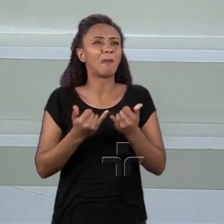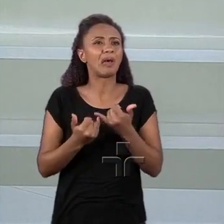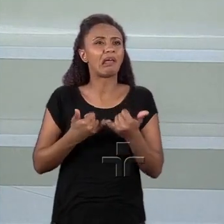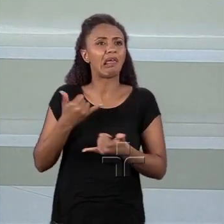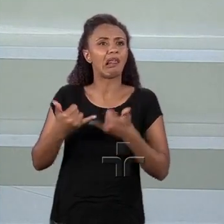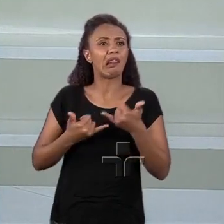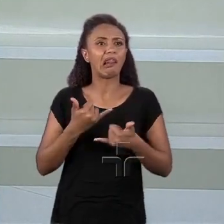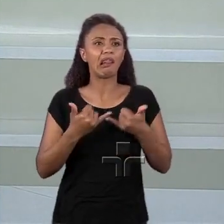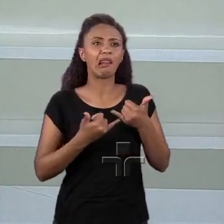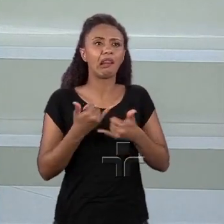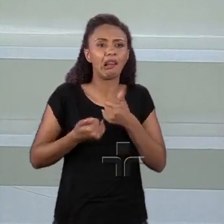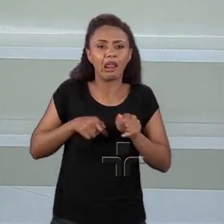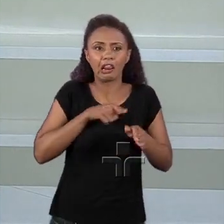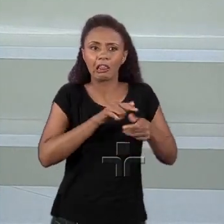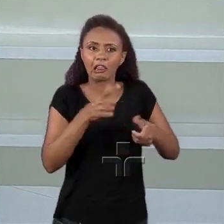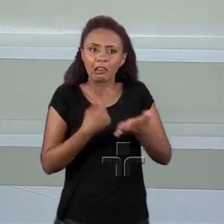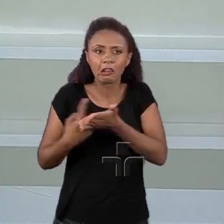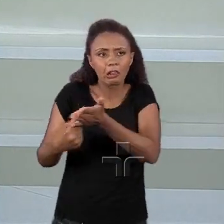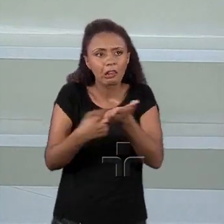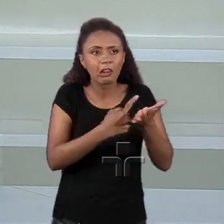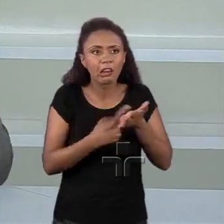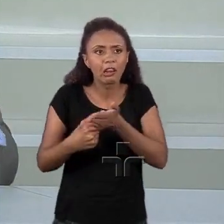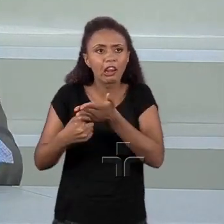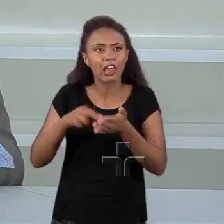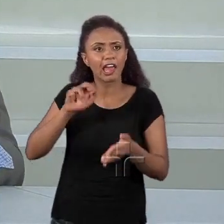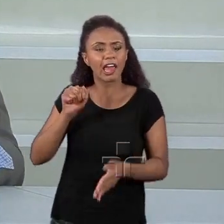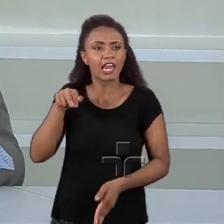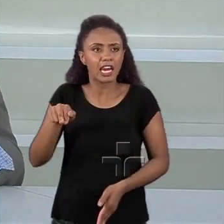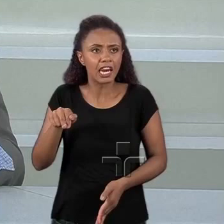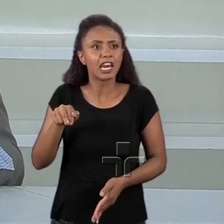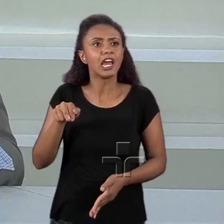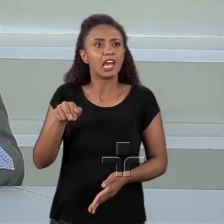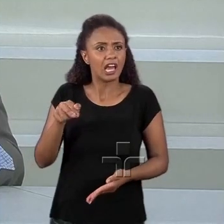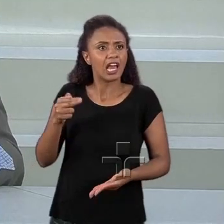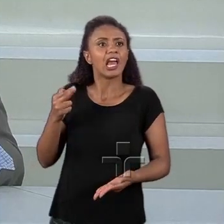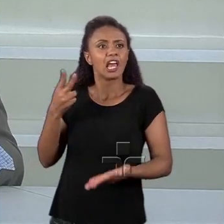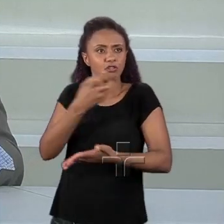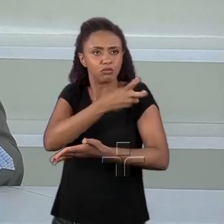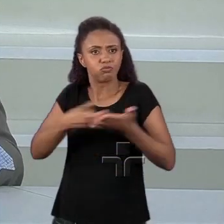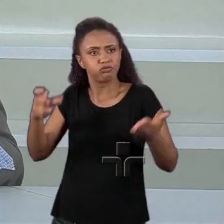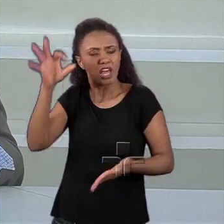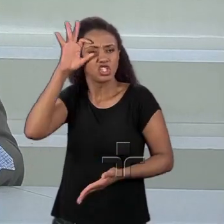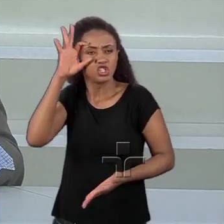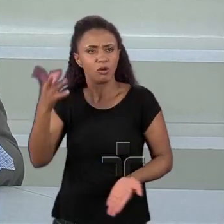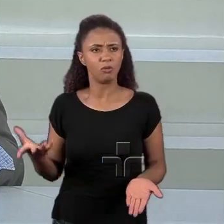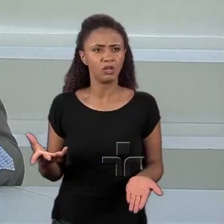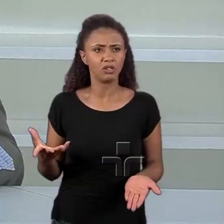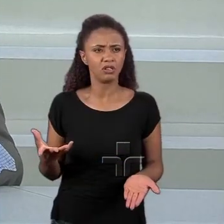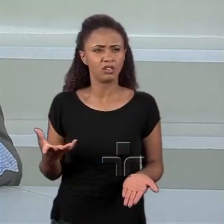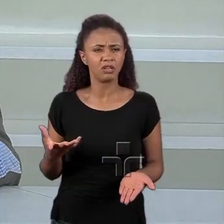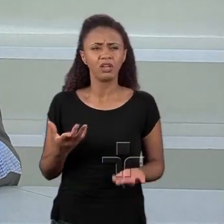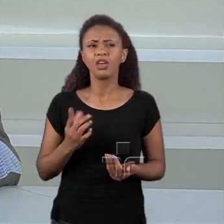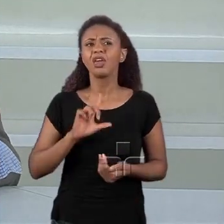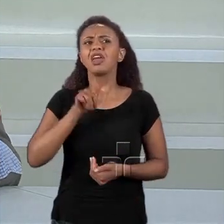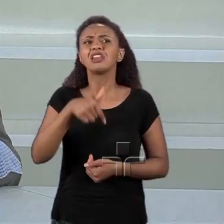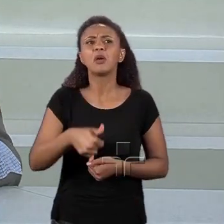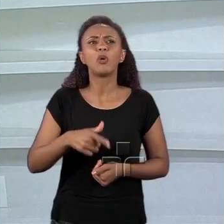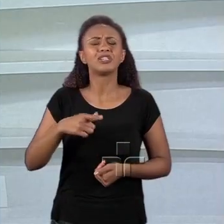Calheiros para tirar o poder da ex-presidente Dilma Rousseff e manter-lhe os direitos políticos inalterados. Foi uma